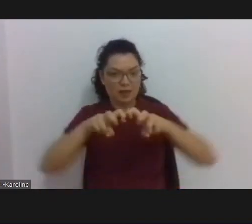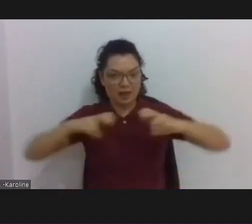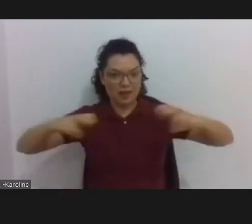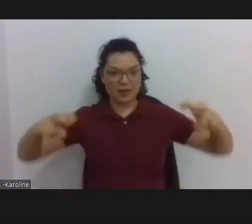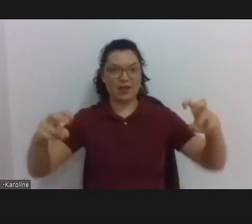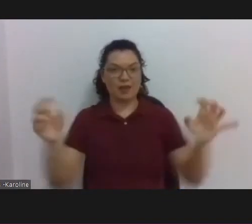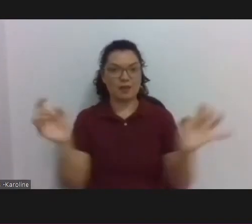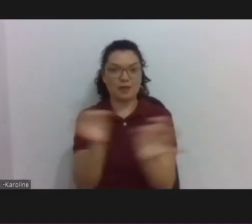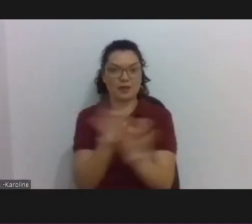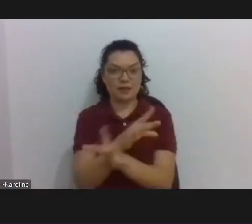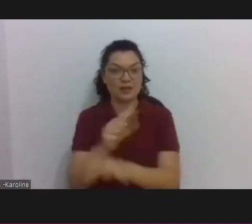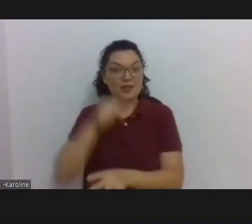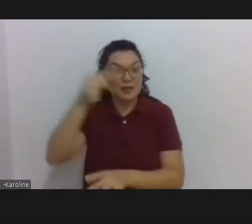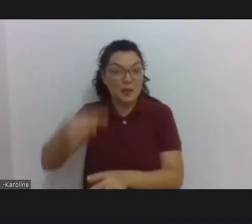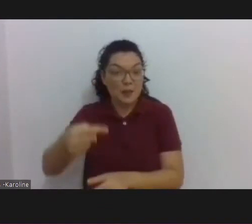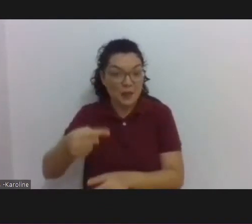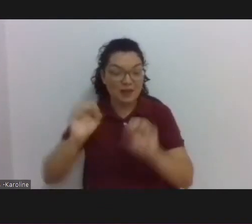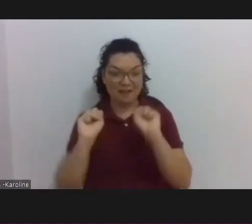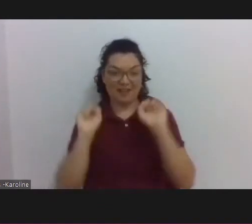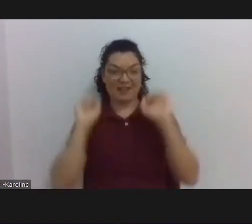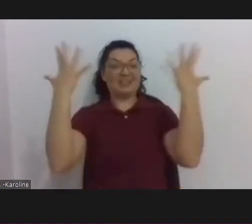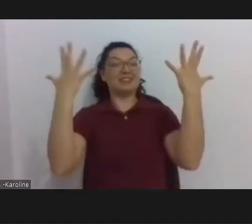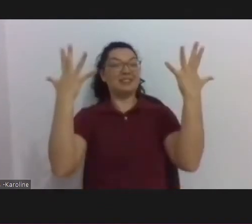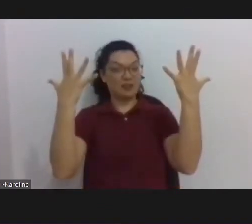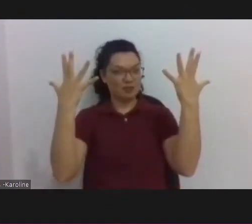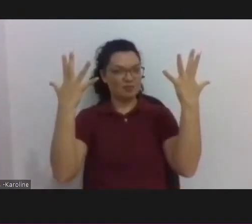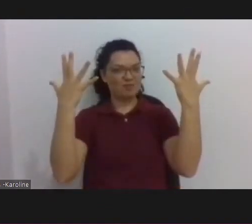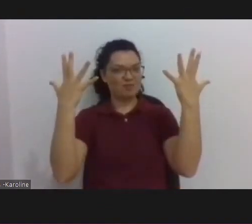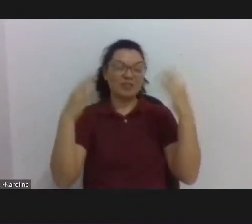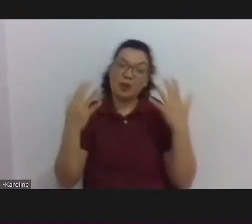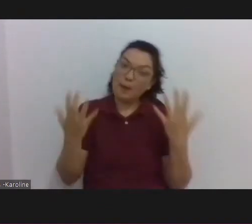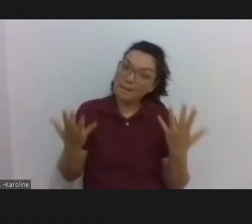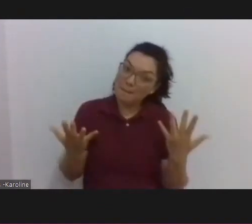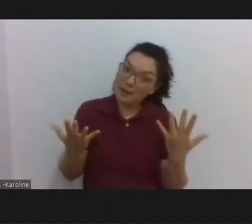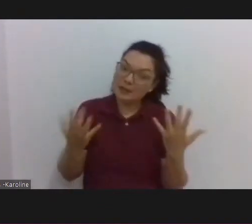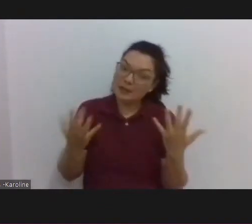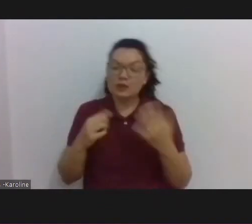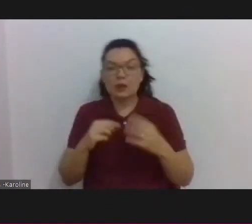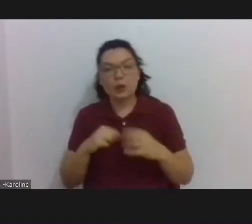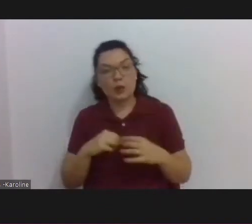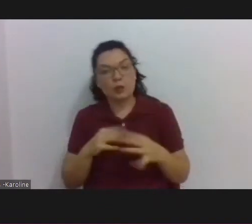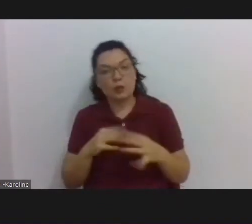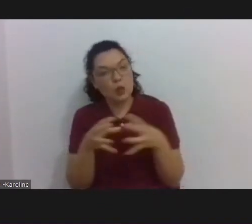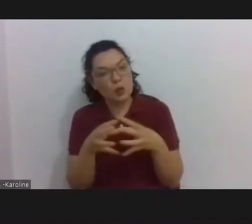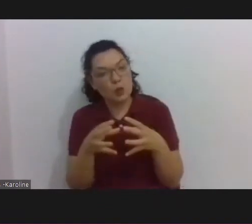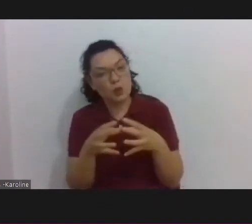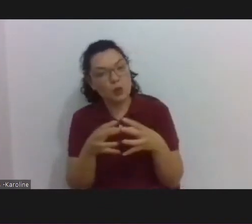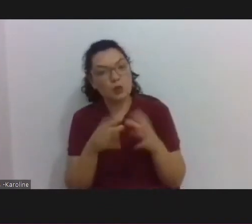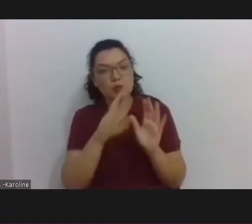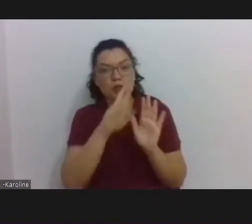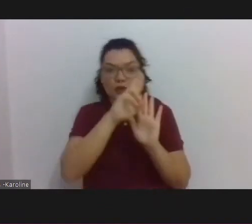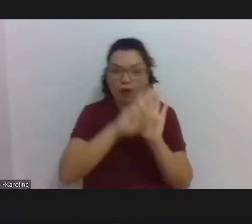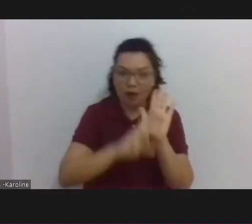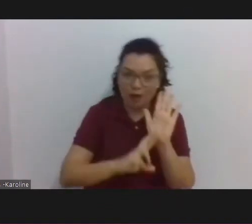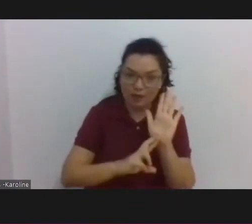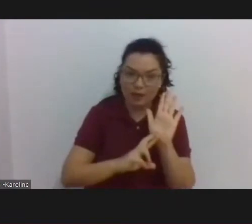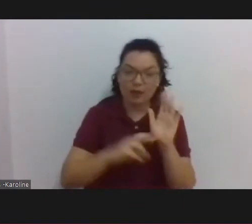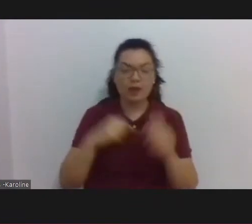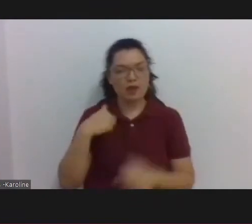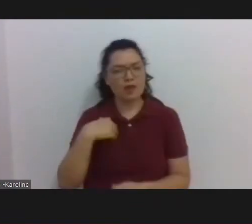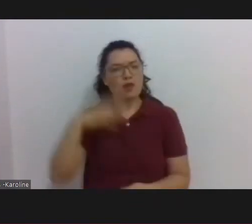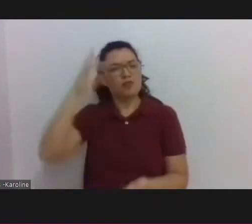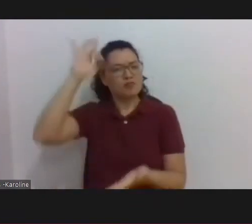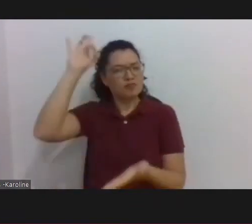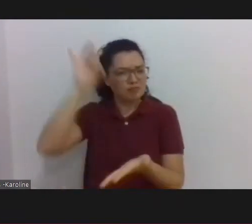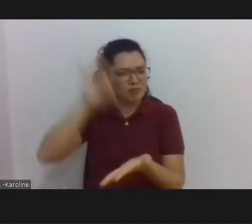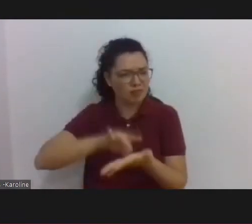seguirá. Mas como uma relatoria não deve apegar a quantidade, quero aqui reafirmar a qualidade dos